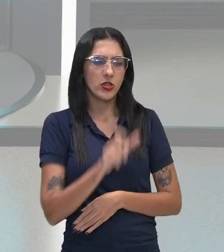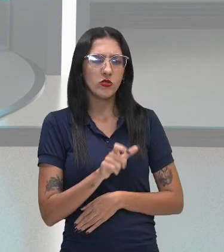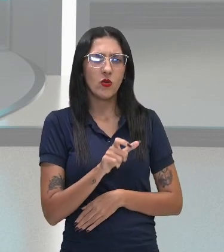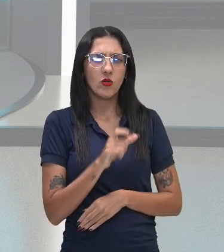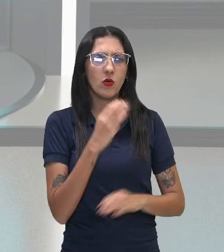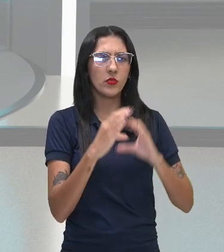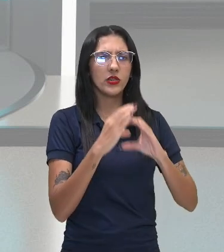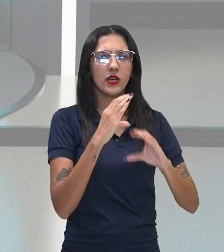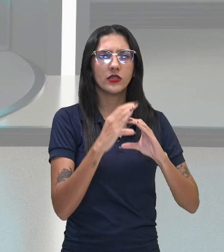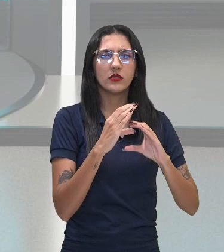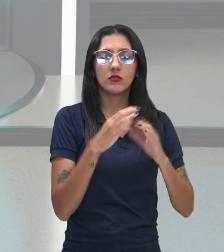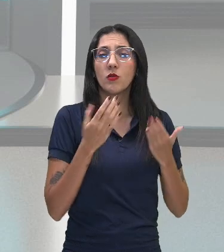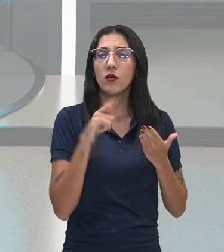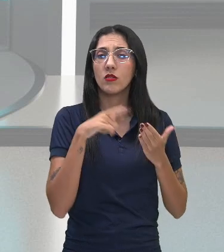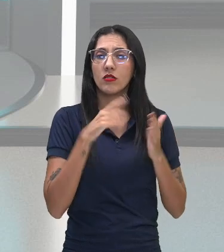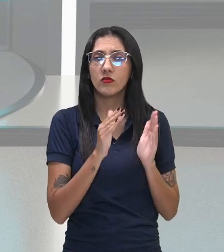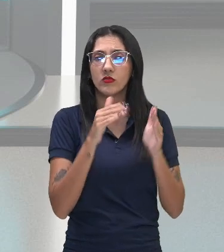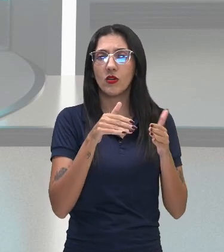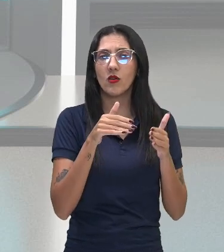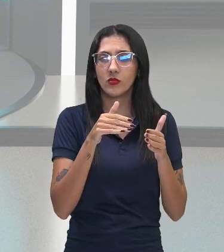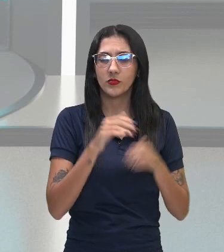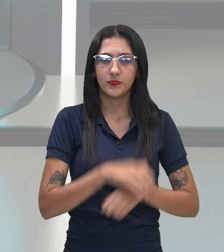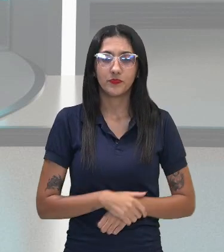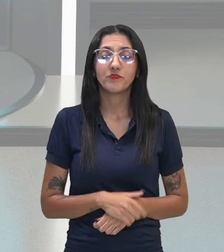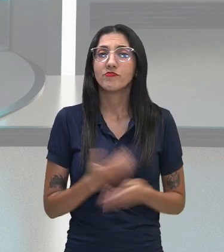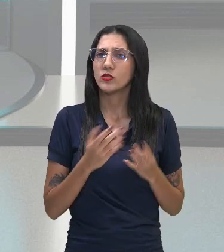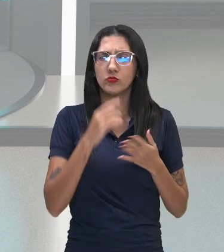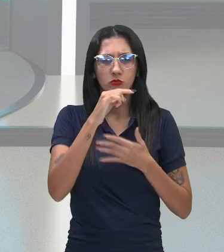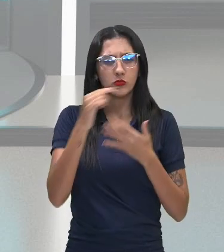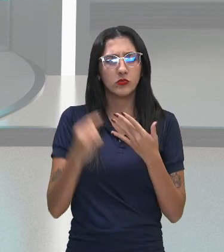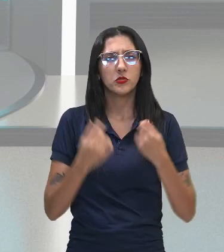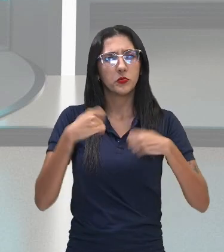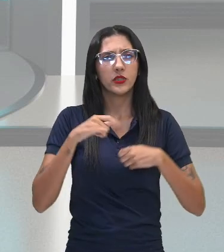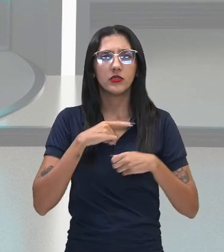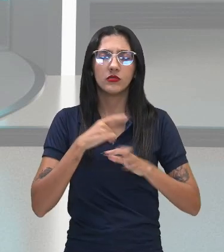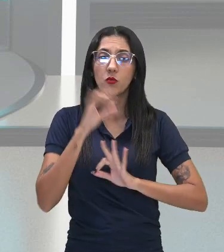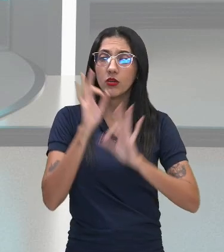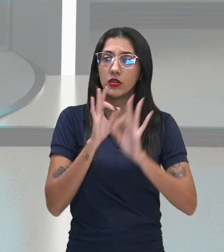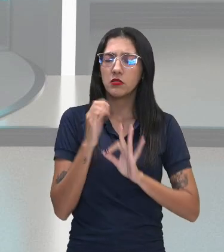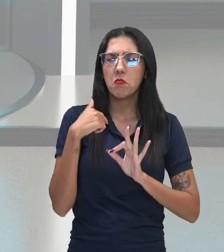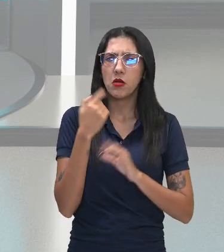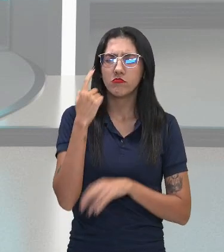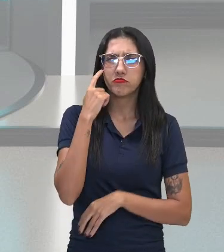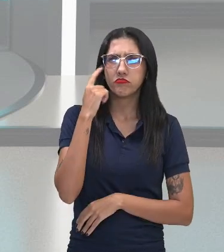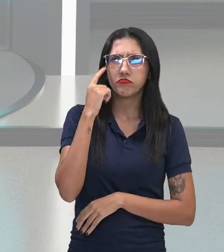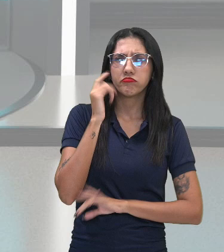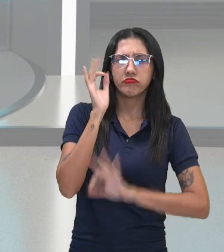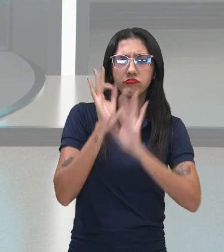eu pretendo falar para essa pessoa? Então, tudo isso é organizado em nosso pensamento. Nós,